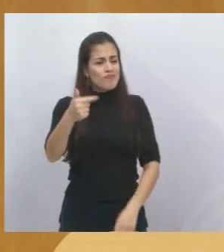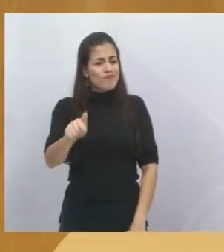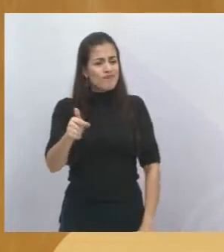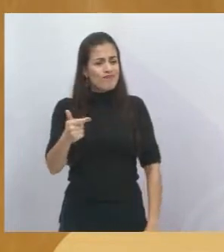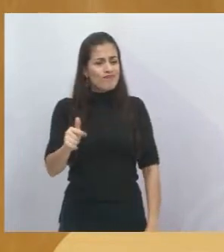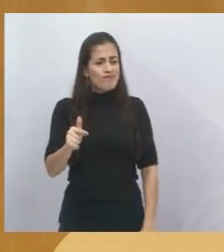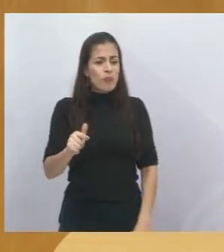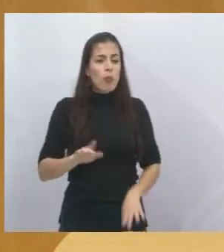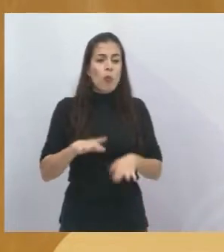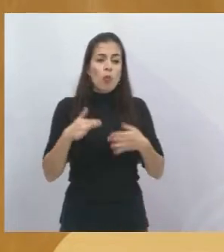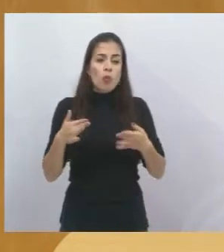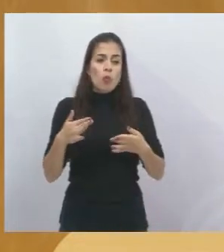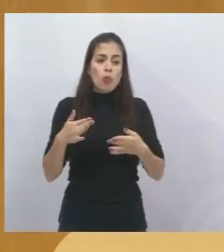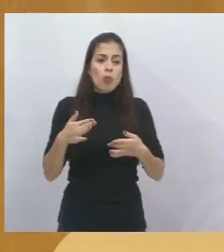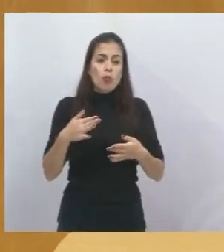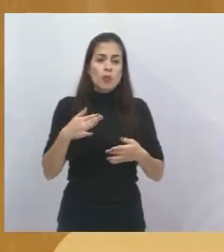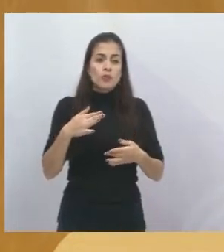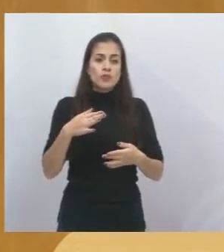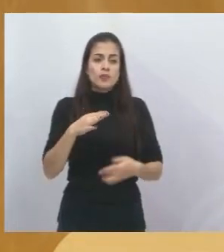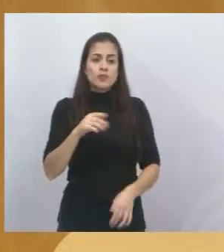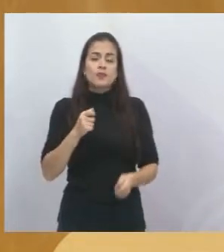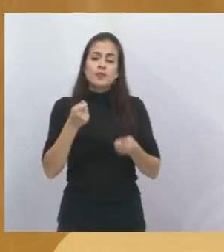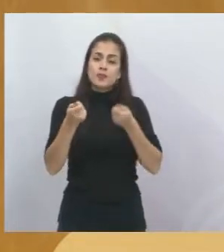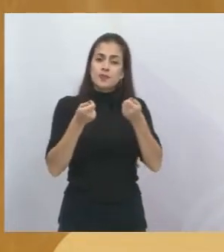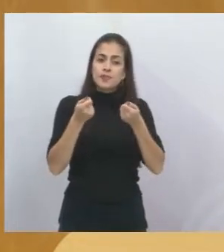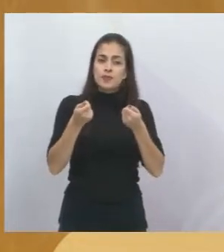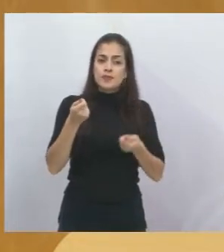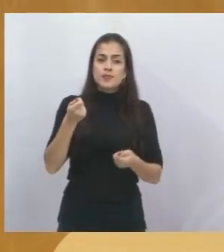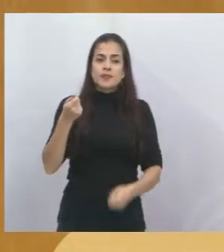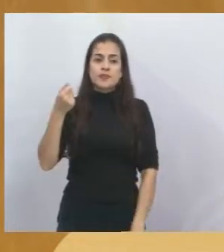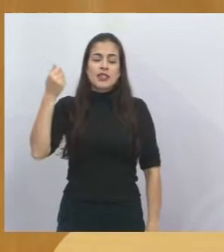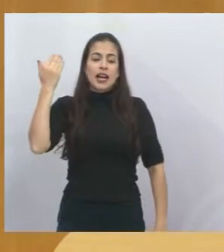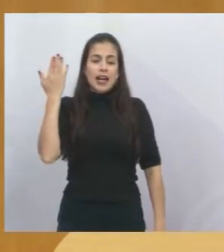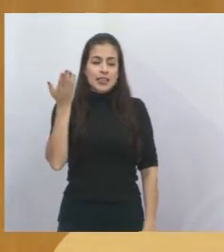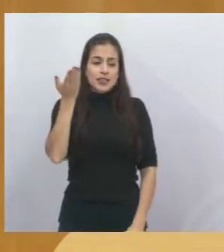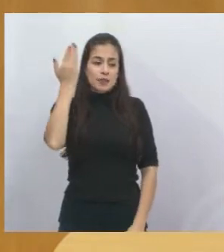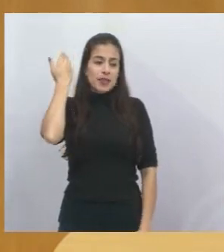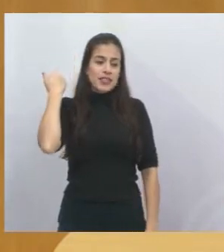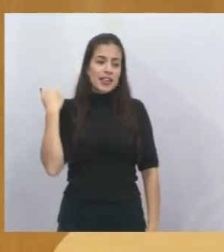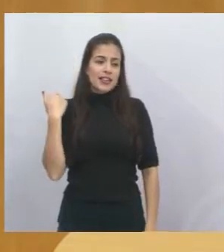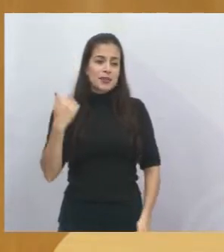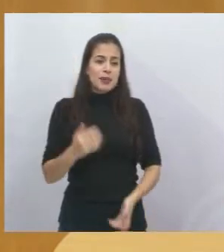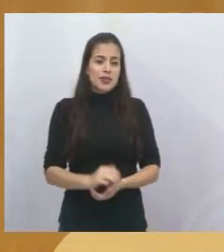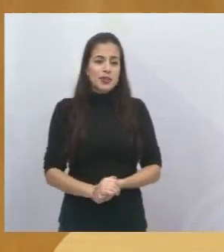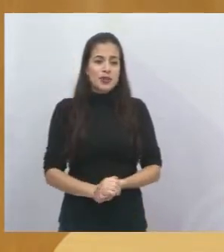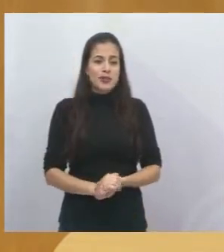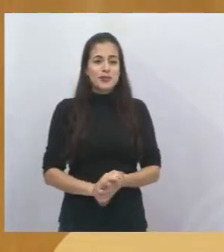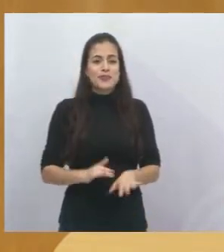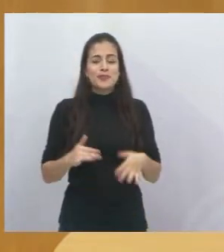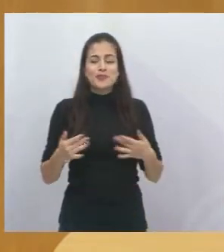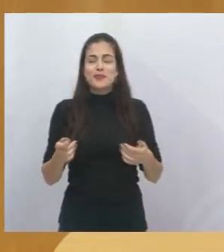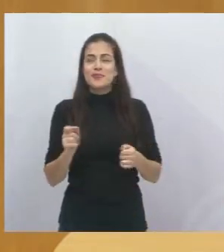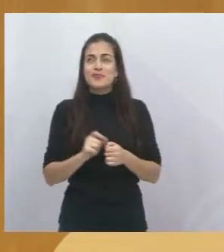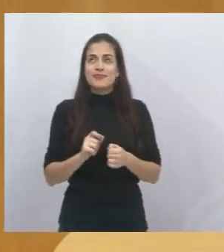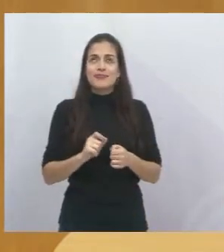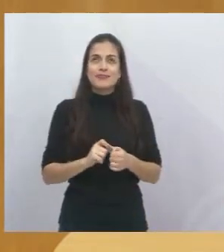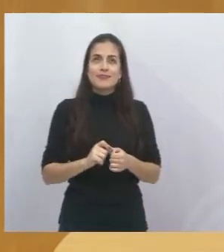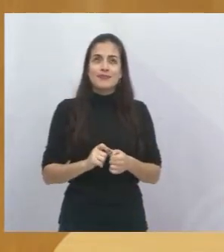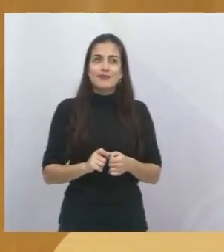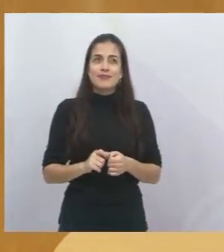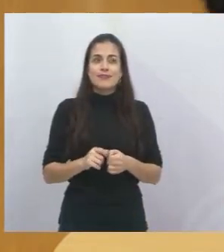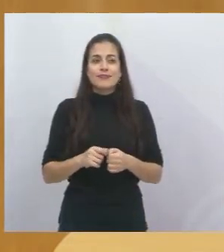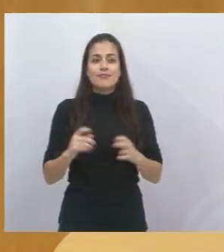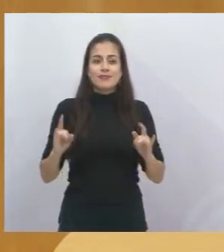que a administração passada aqui passou, e aí eu quero dizer que no passado foram feitos empréstimos até de 420